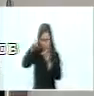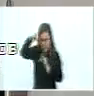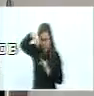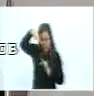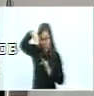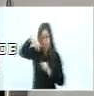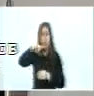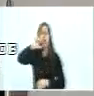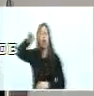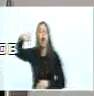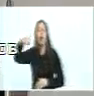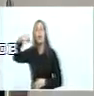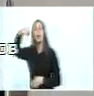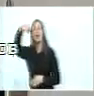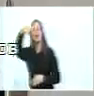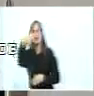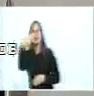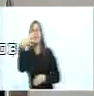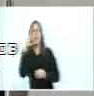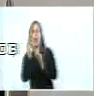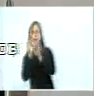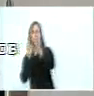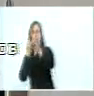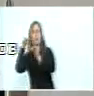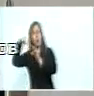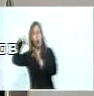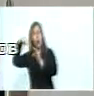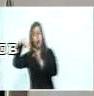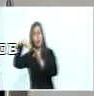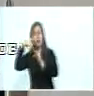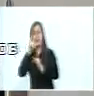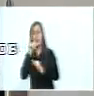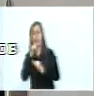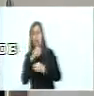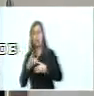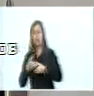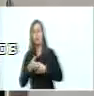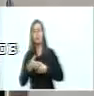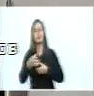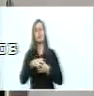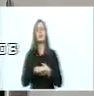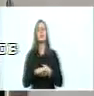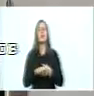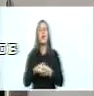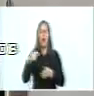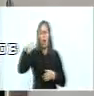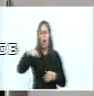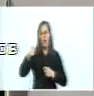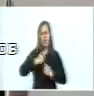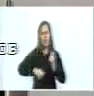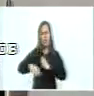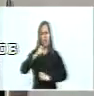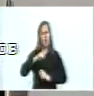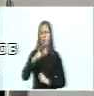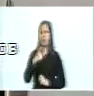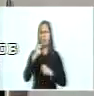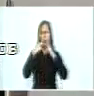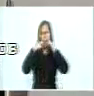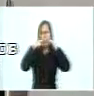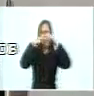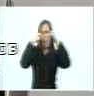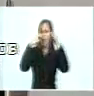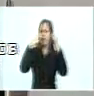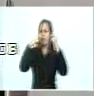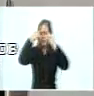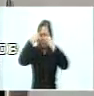24 metros de tubo arco usado nela. Então, eu falo, essa administração, não tenho vergonha de falar, agora, hoje,